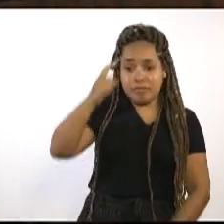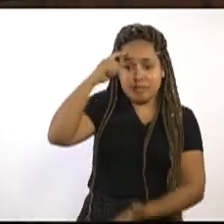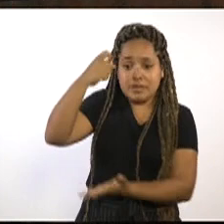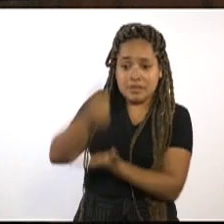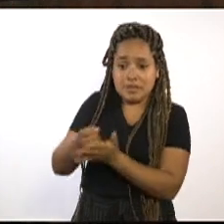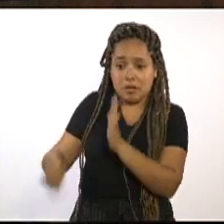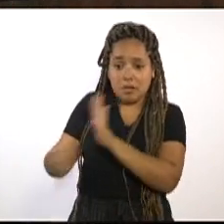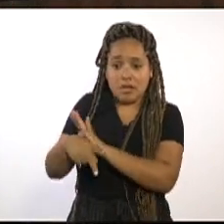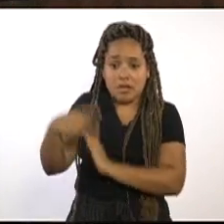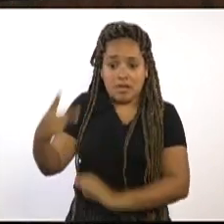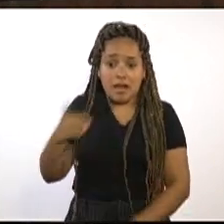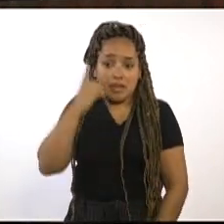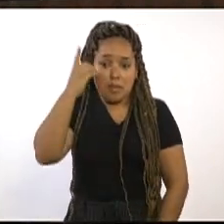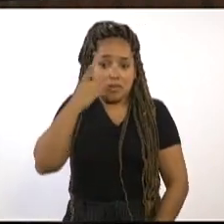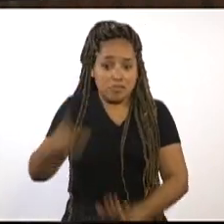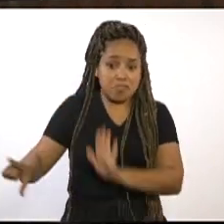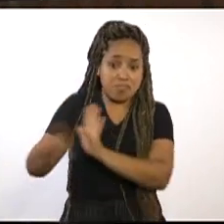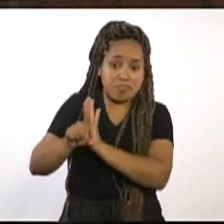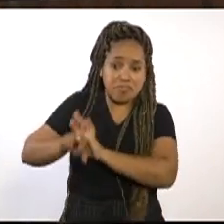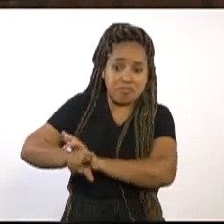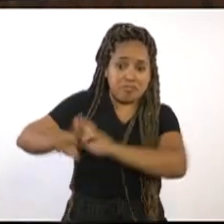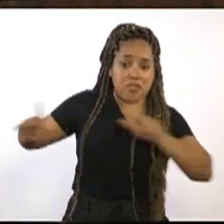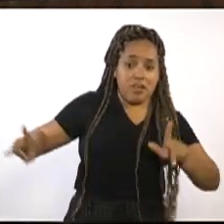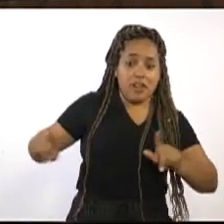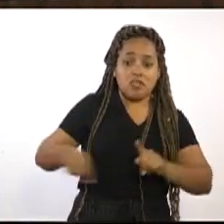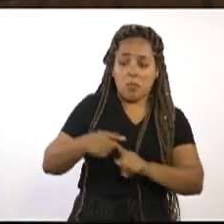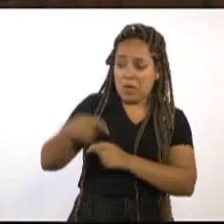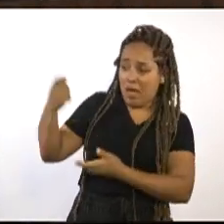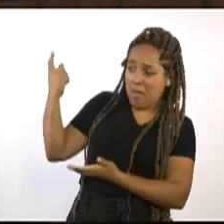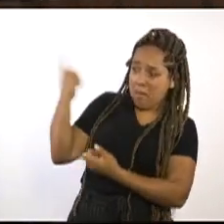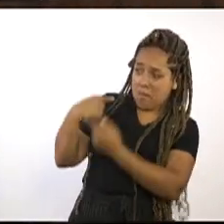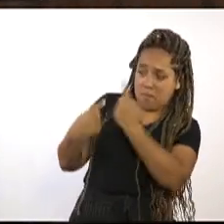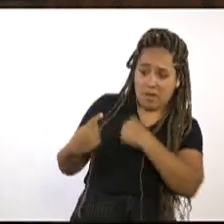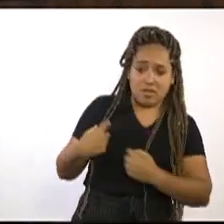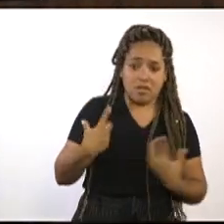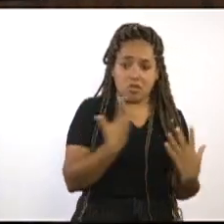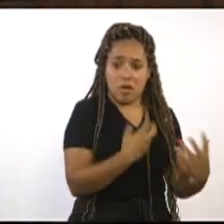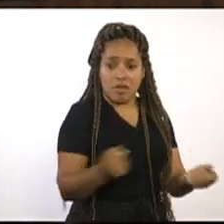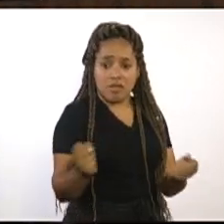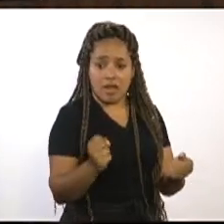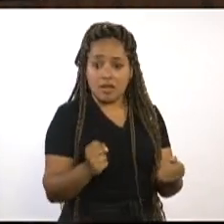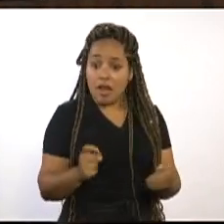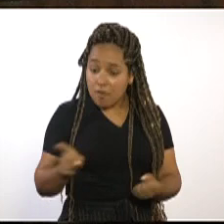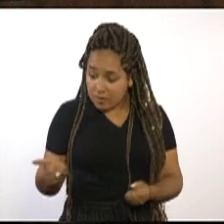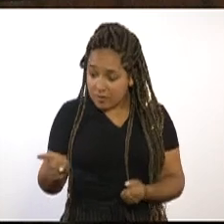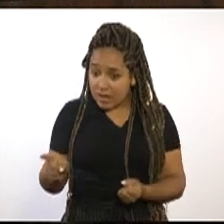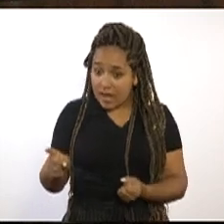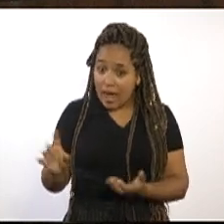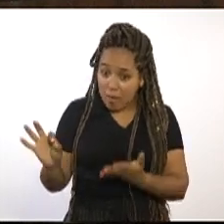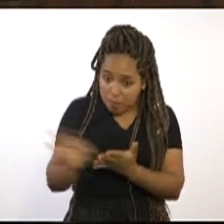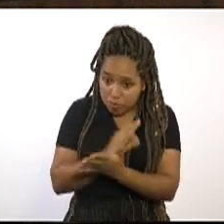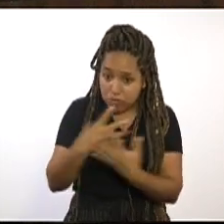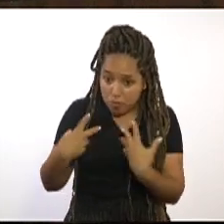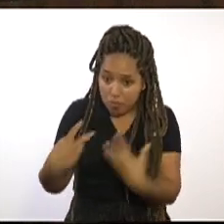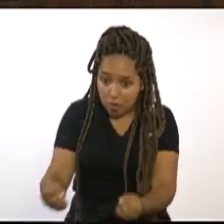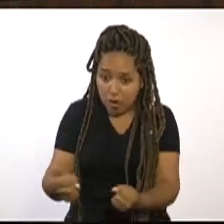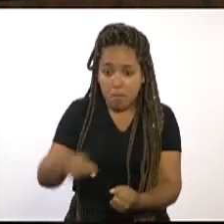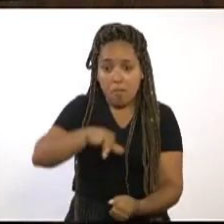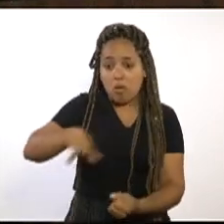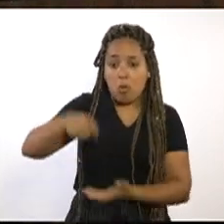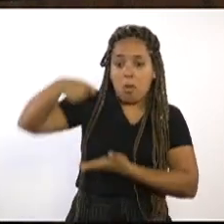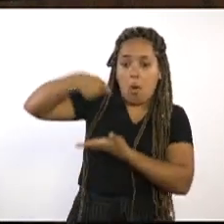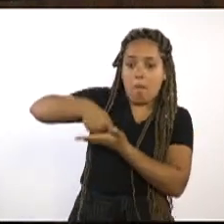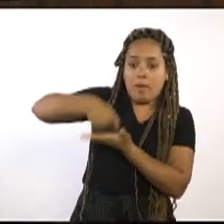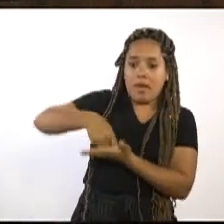por se tratar de um orçamento autorizativo, ou seja, autoriza, mas não obriga. Por isso, o orçamento